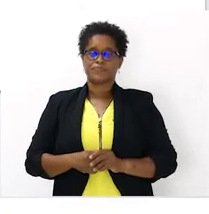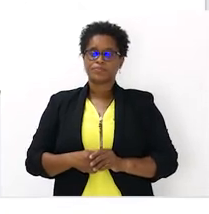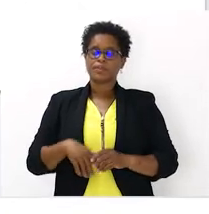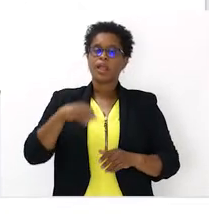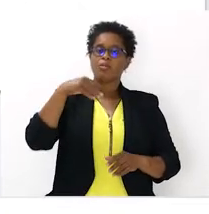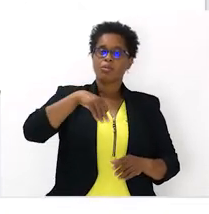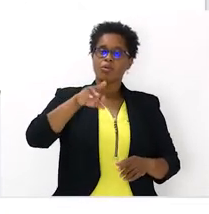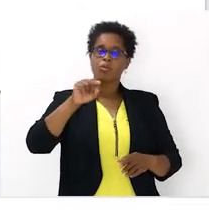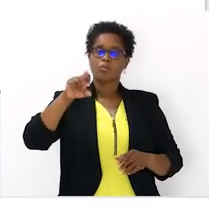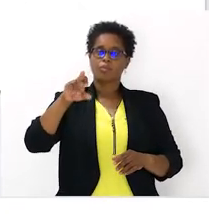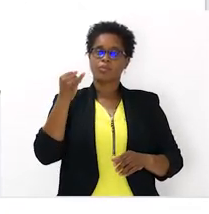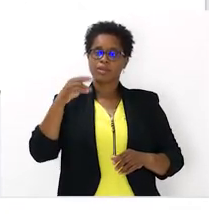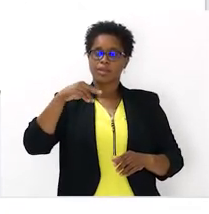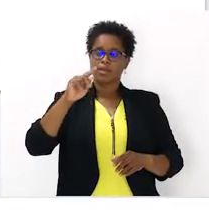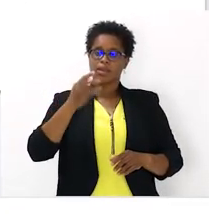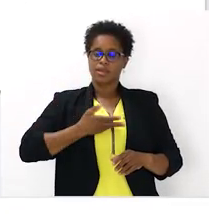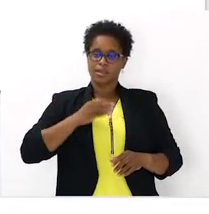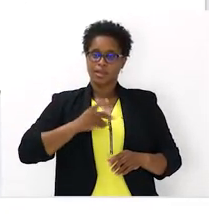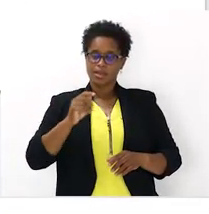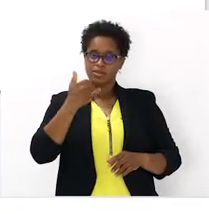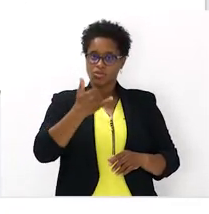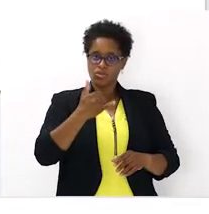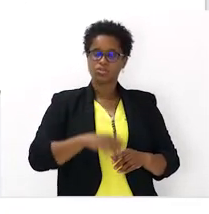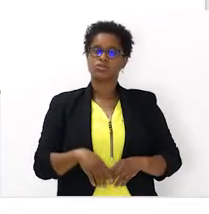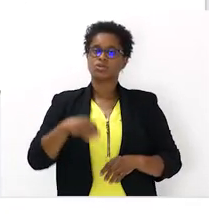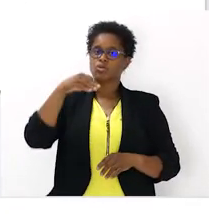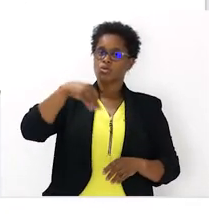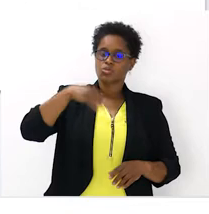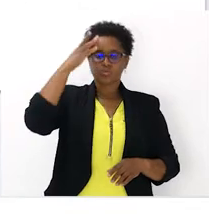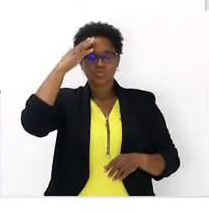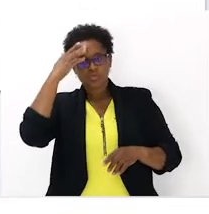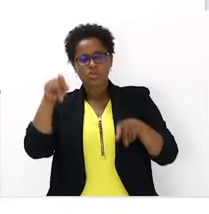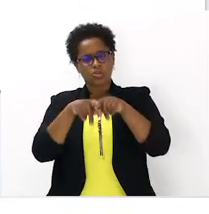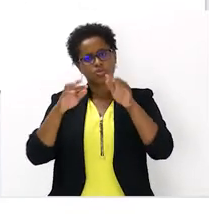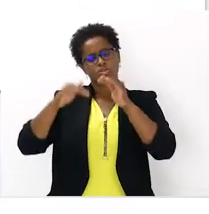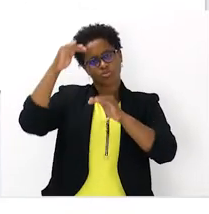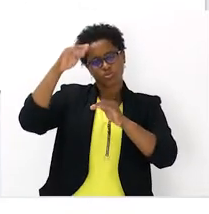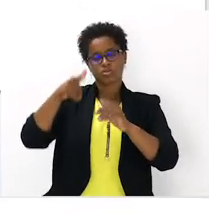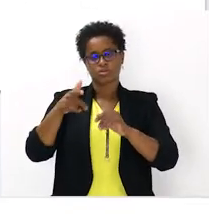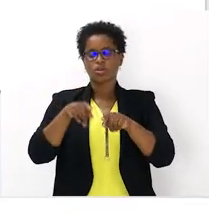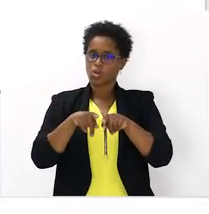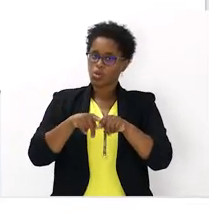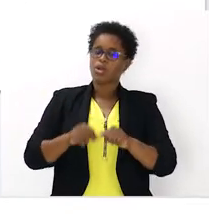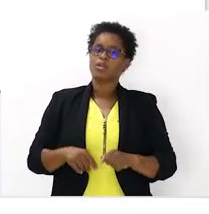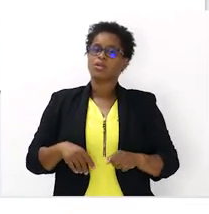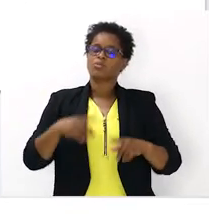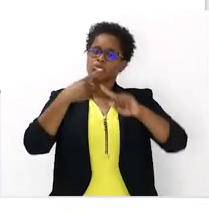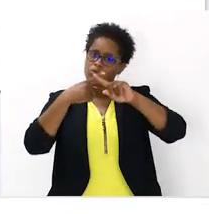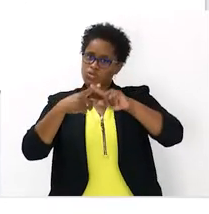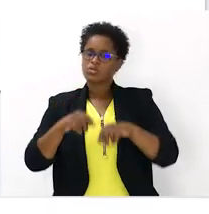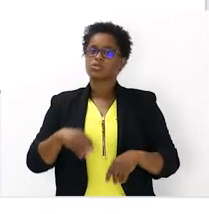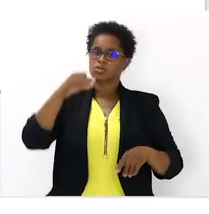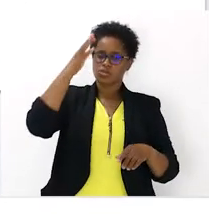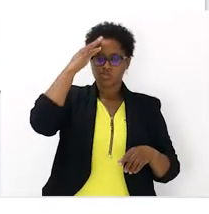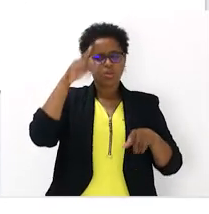Propriedade 2. Produto de potência com o mesmo expoente. Multiplicação de potência com o